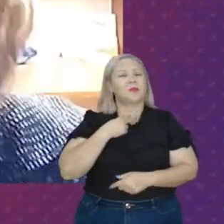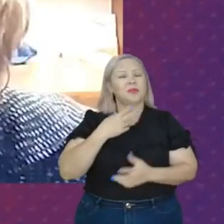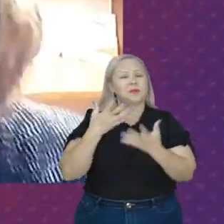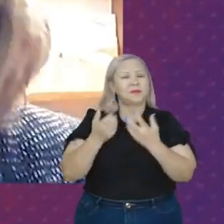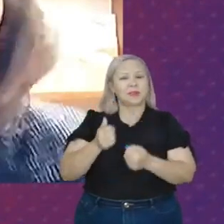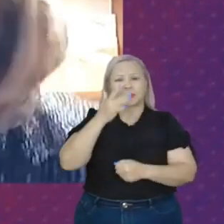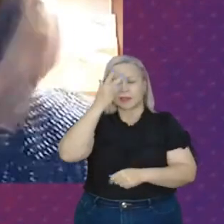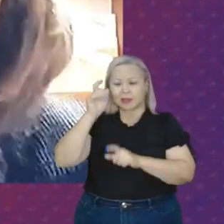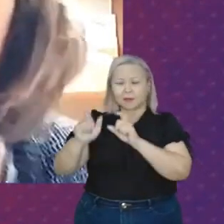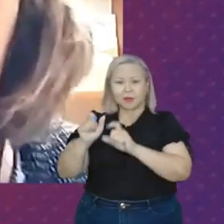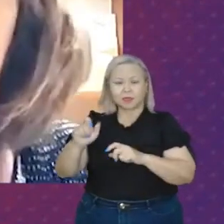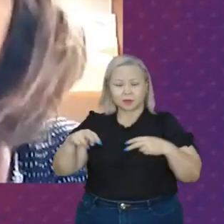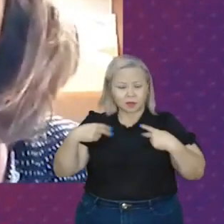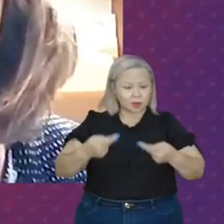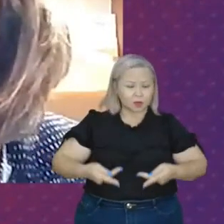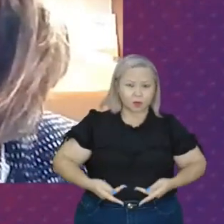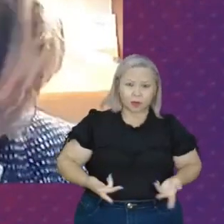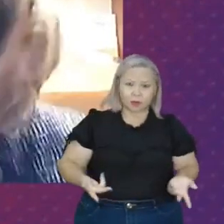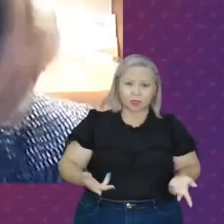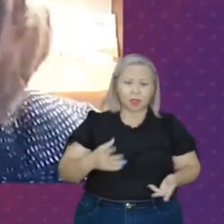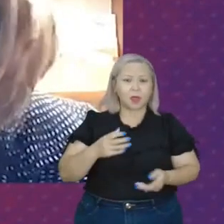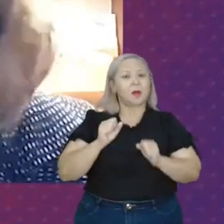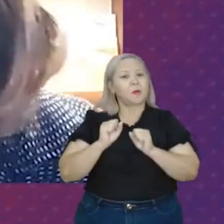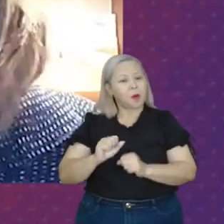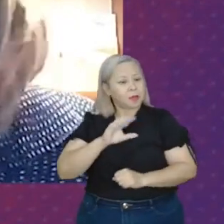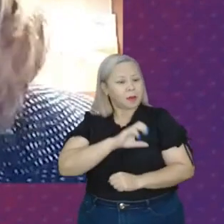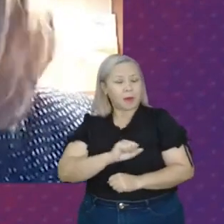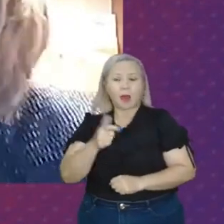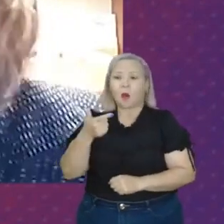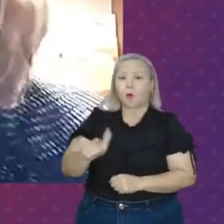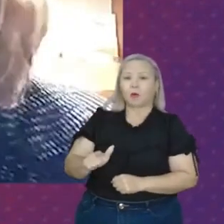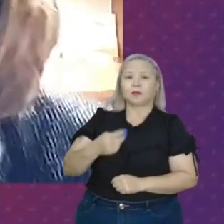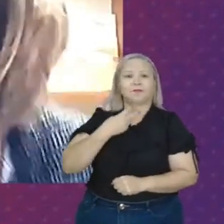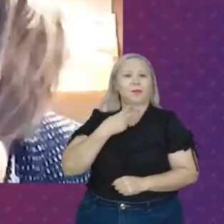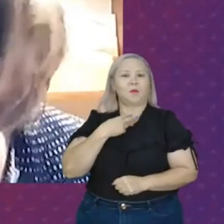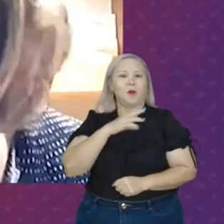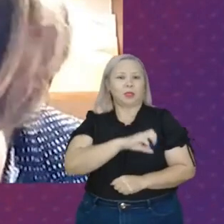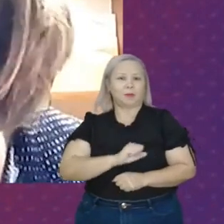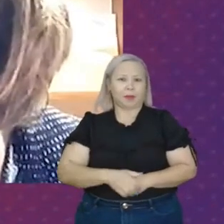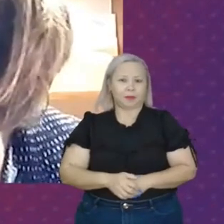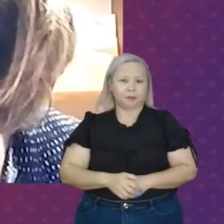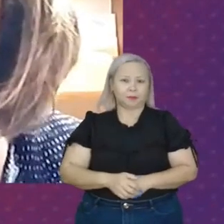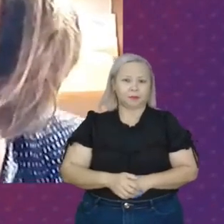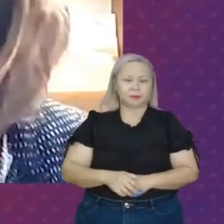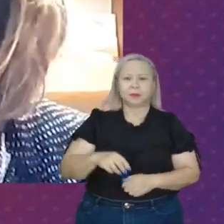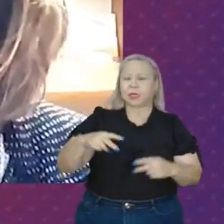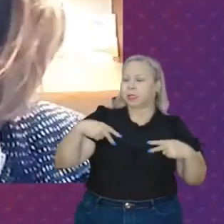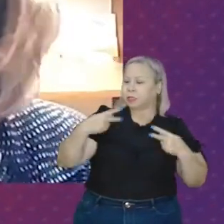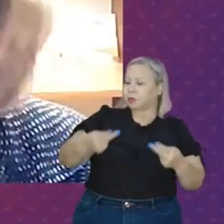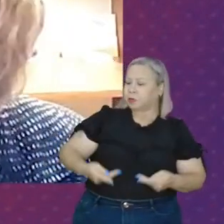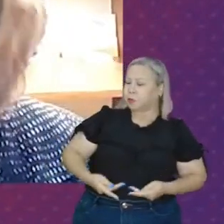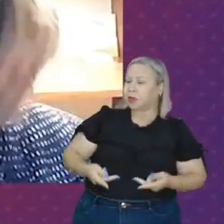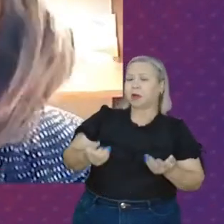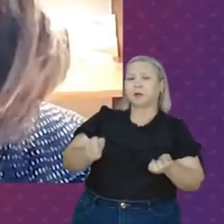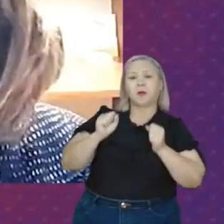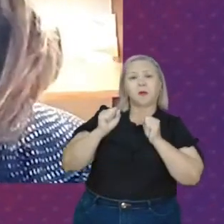podem amar e que outros não podem amar. E tem outros seres humanos que têm o direito de viver sem violência e outros têm que se acostumar com a